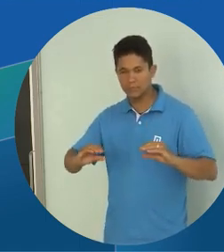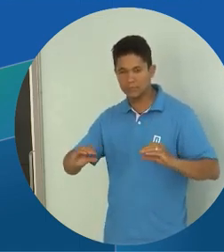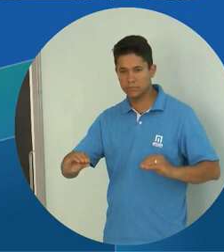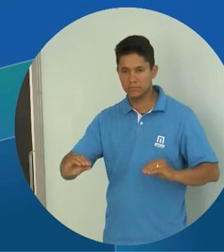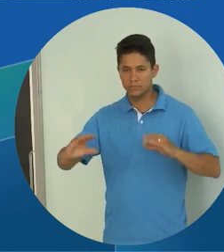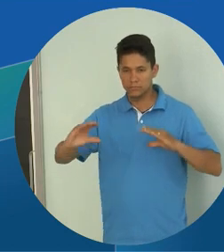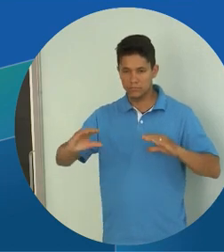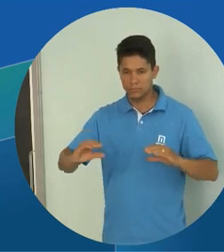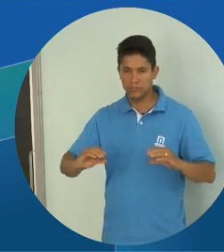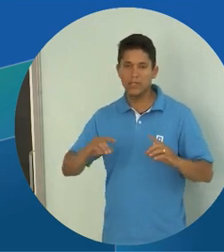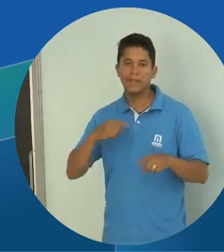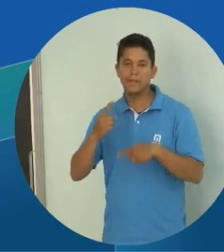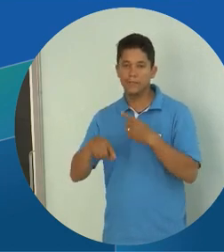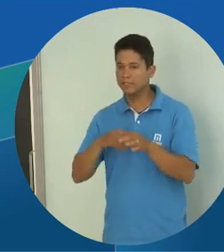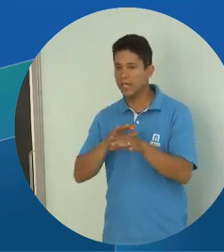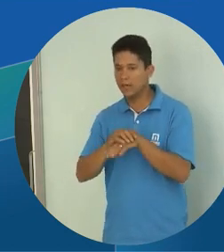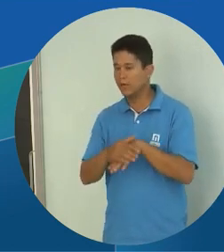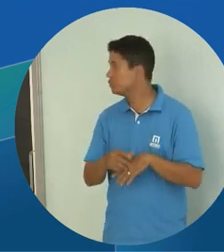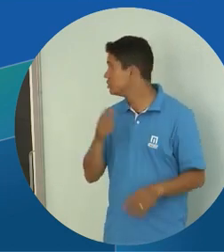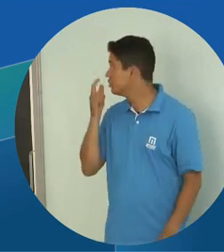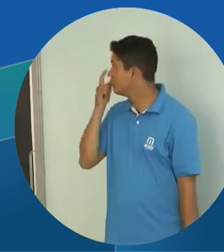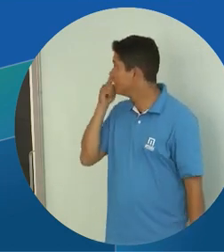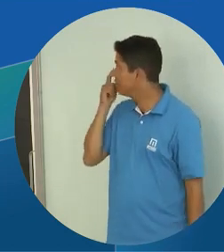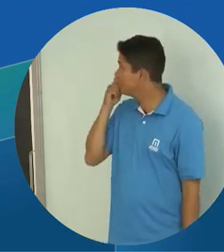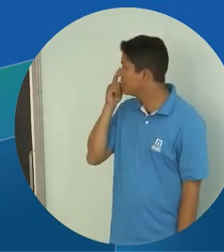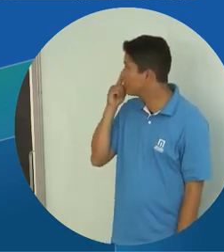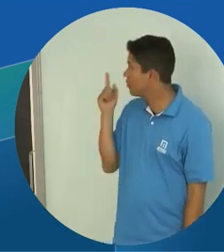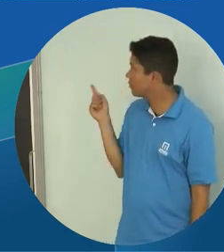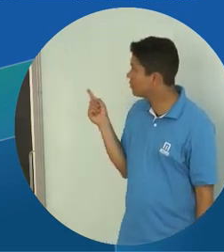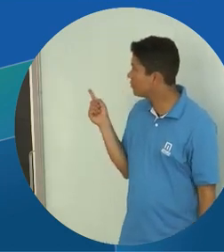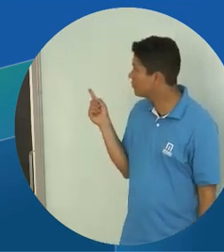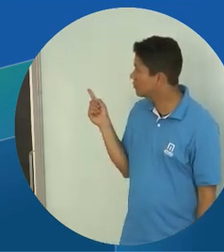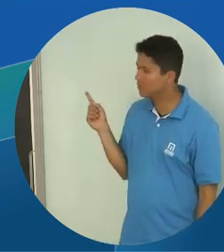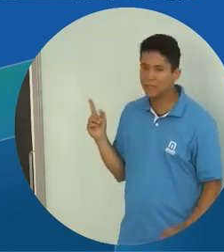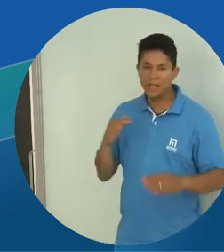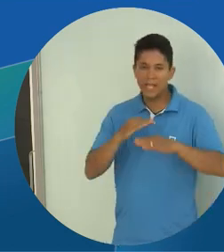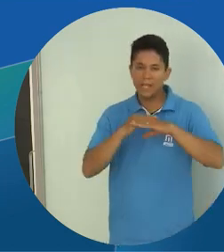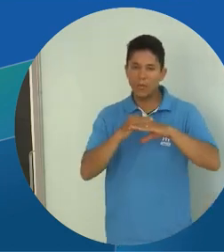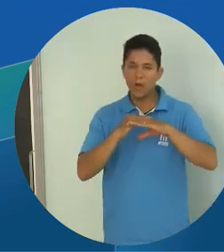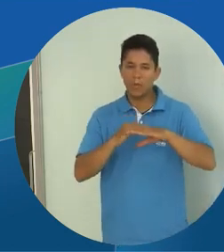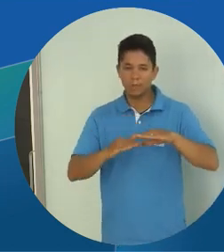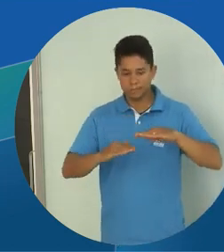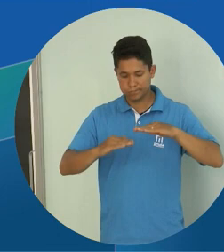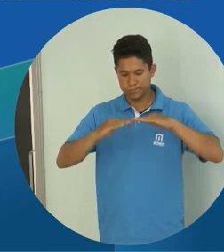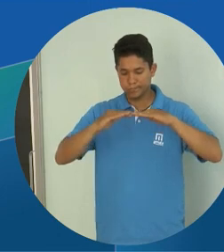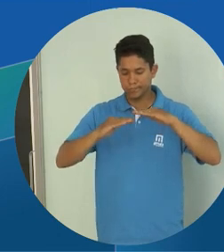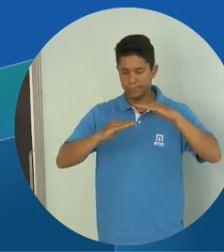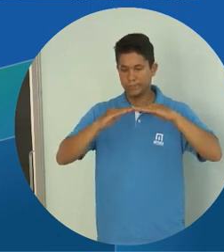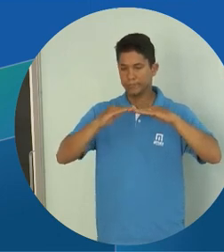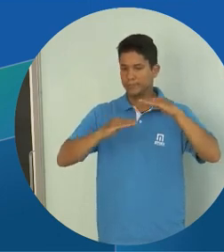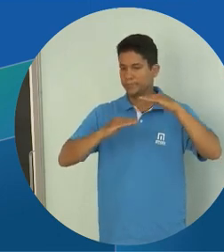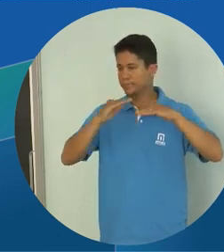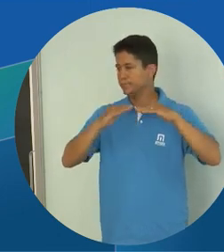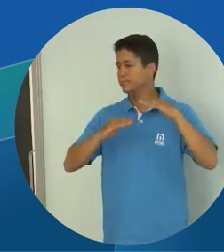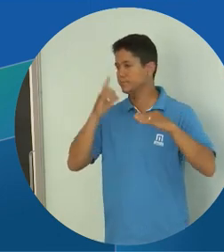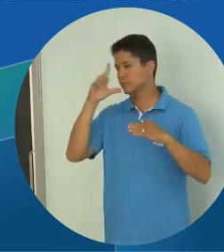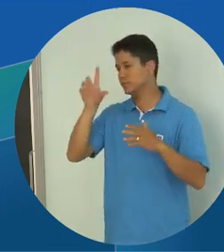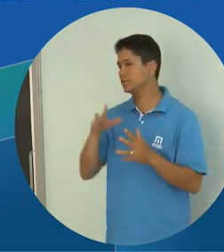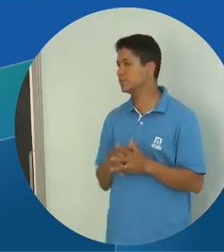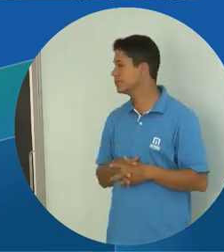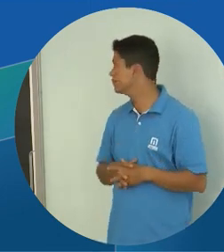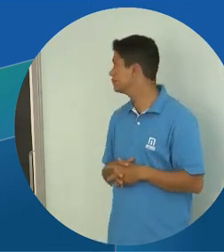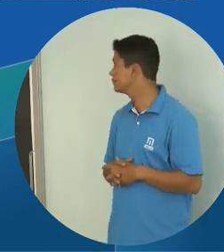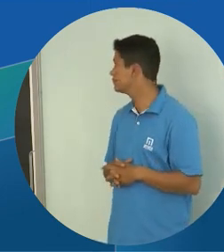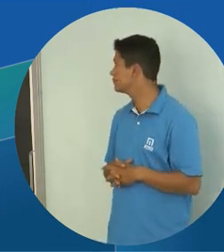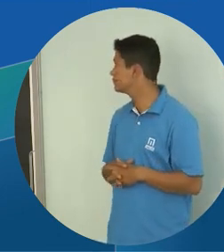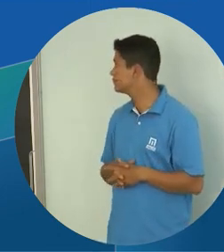E aí, à noite, né, já verificou a placa igual, né, as duas placas aqui no mesmo nível. A